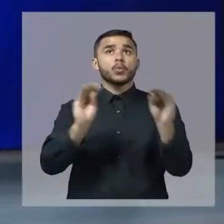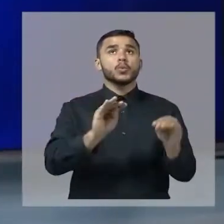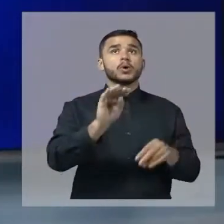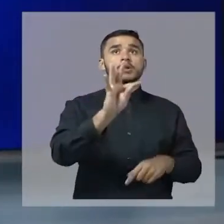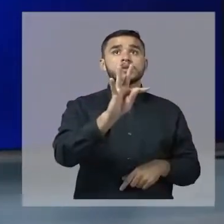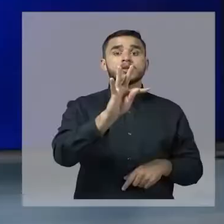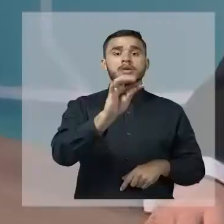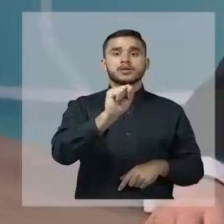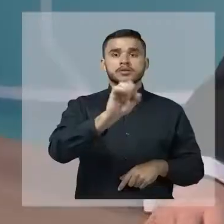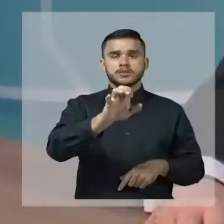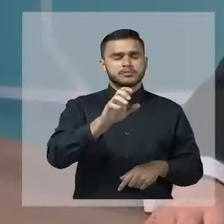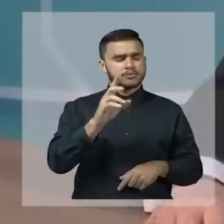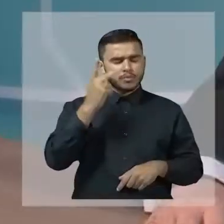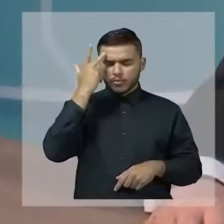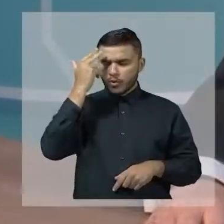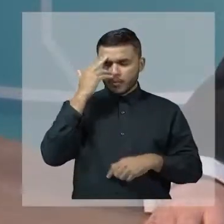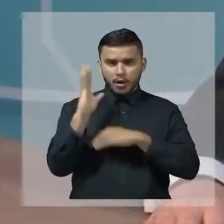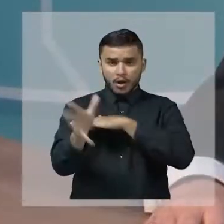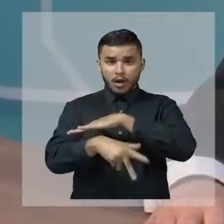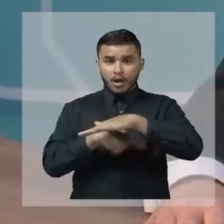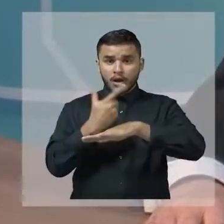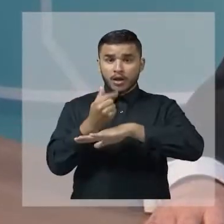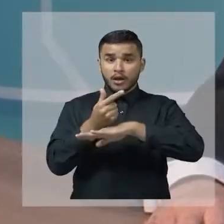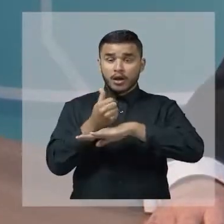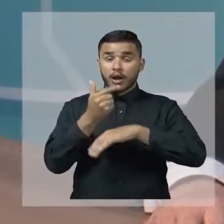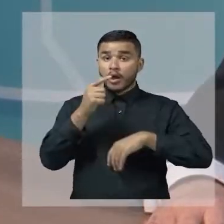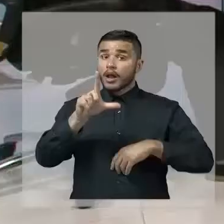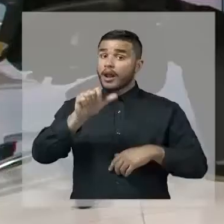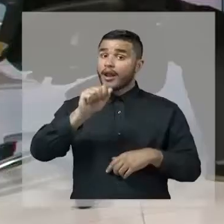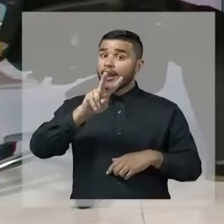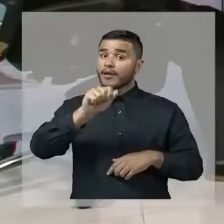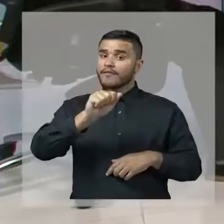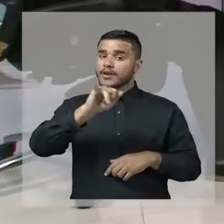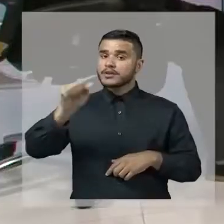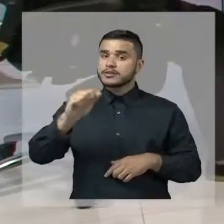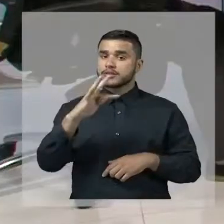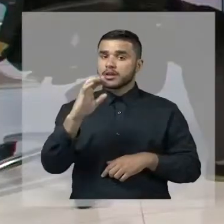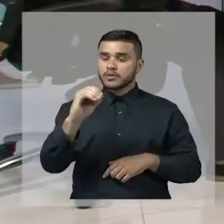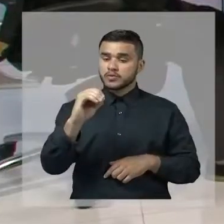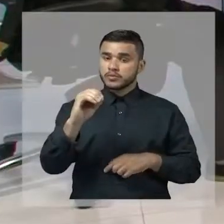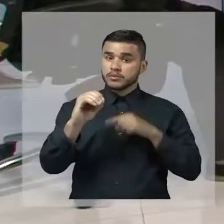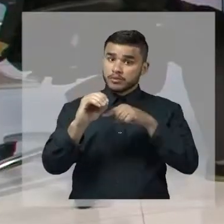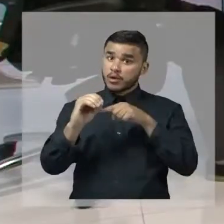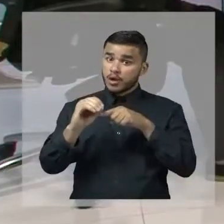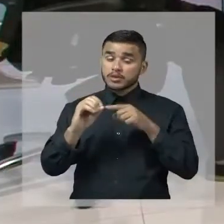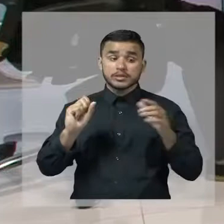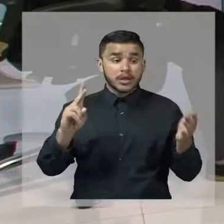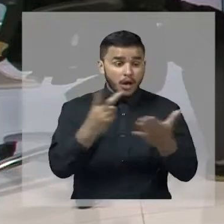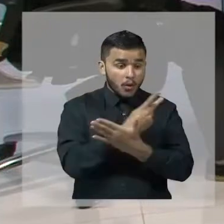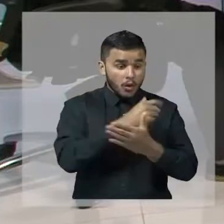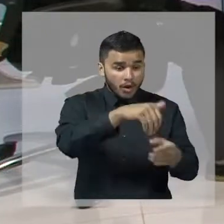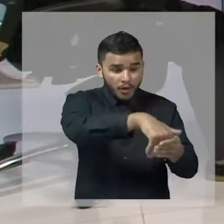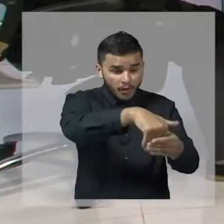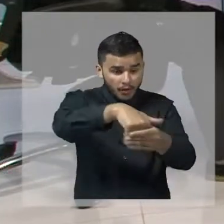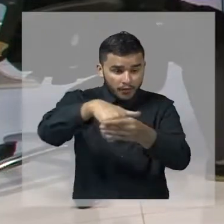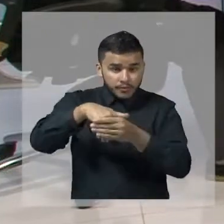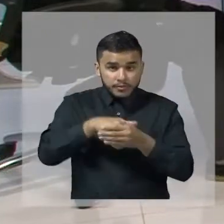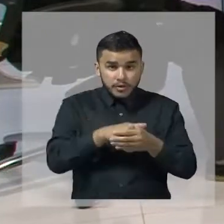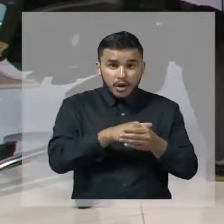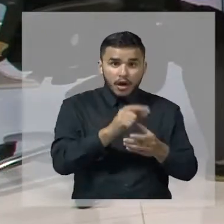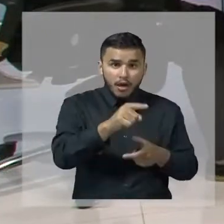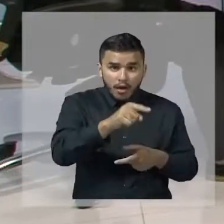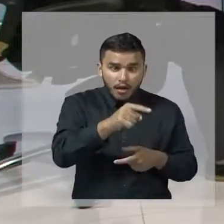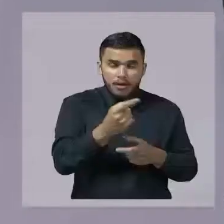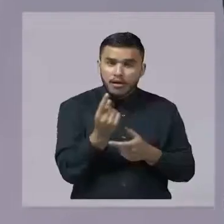Lava Jato continua, vai trabalhar, ela apenas não terá, a partir de então, a competência para que esses